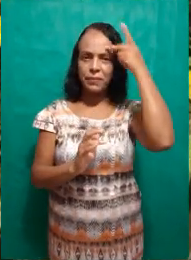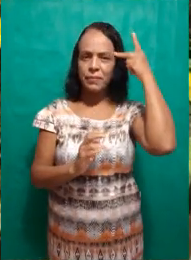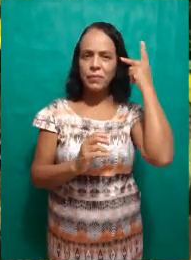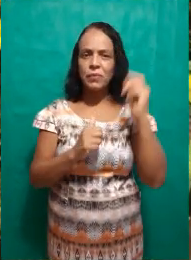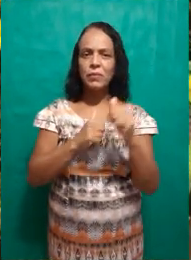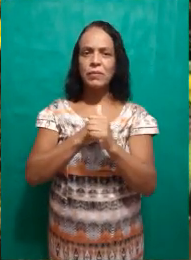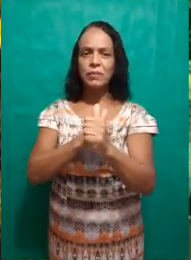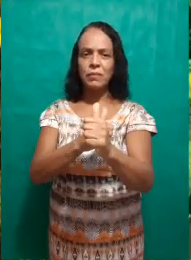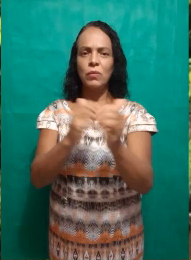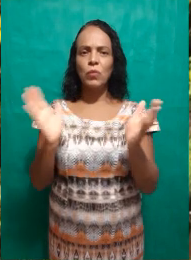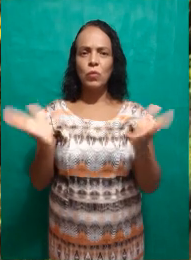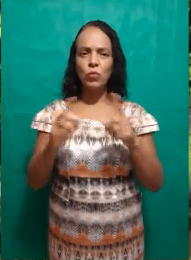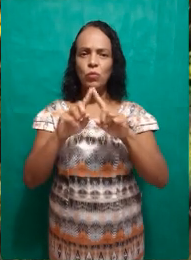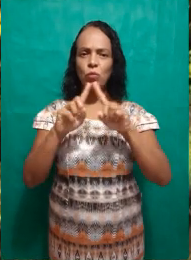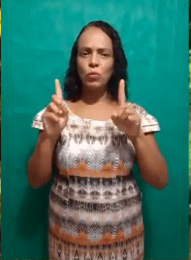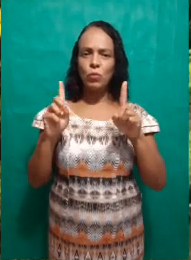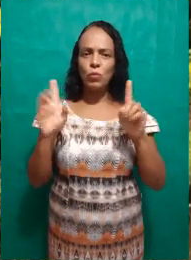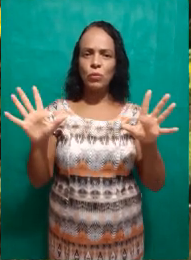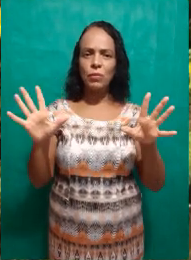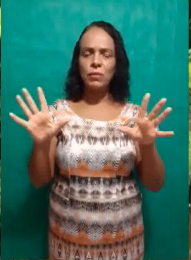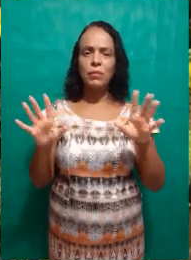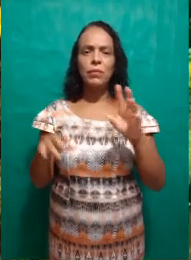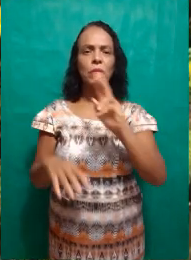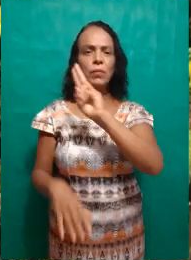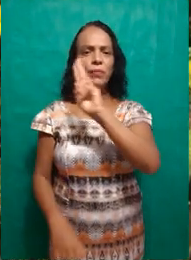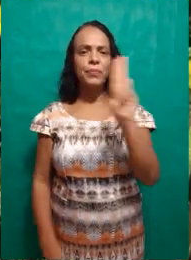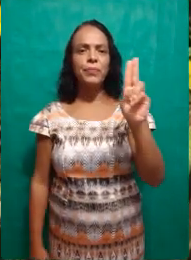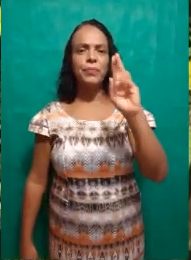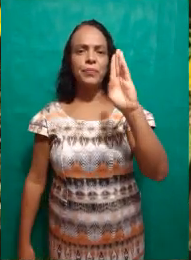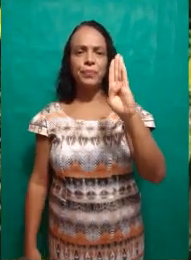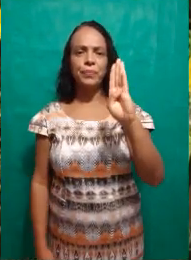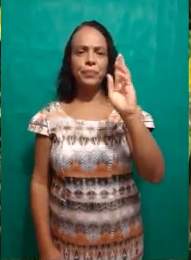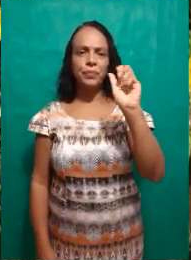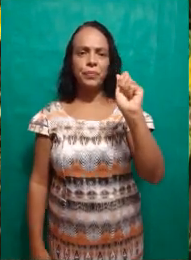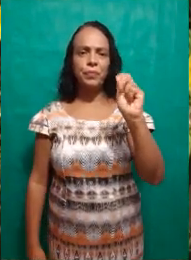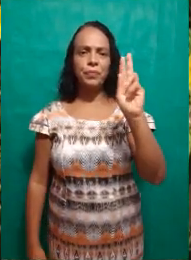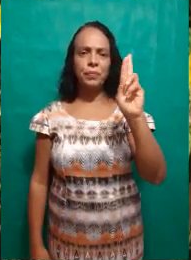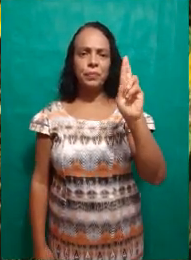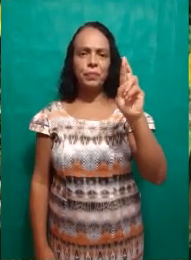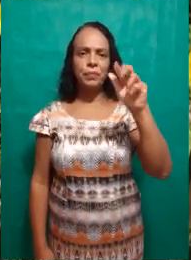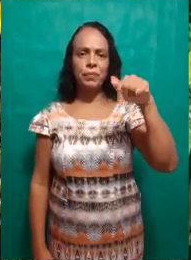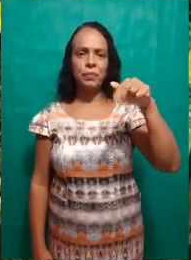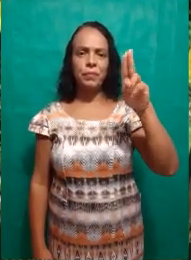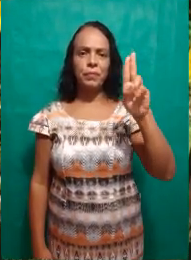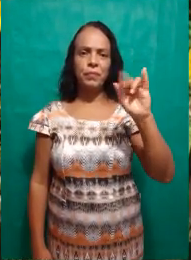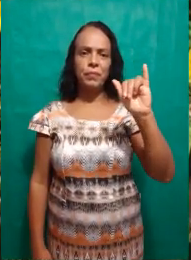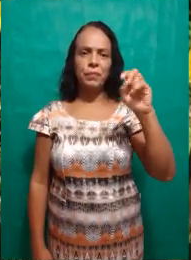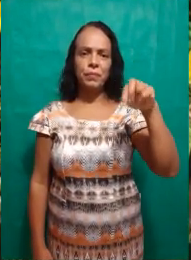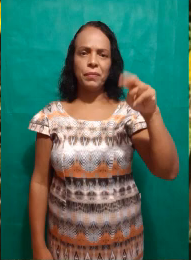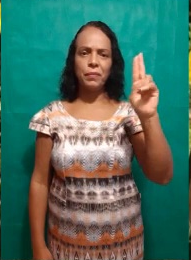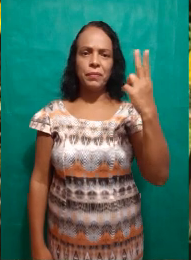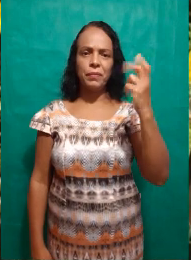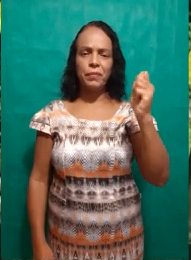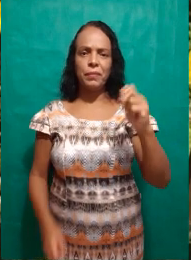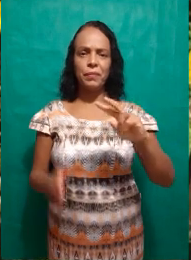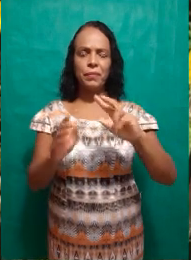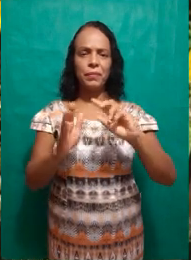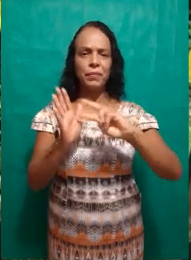hoje pelo segmento das barquinhas. Claro, estas